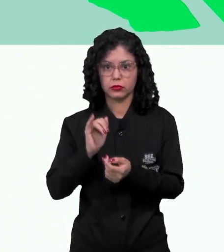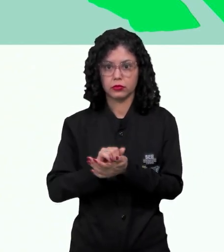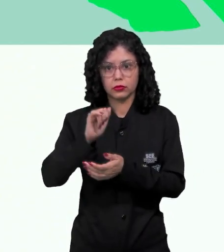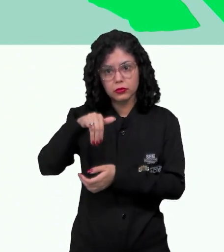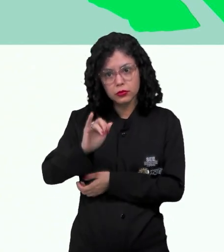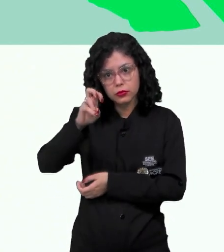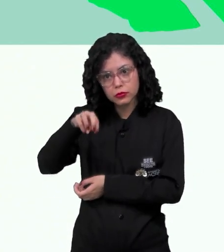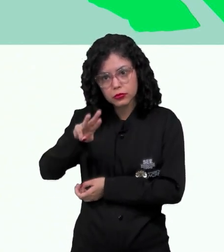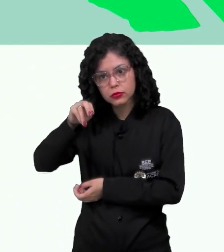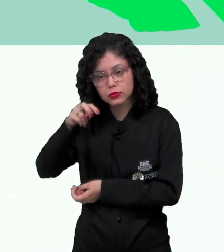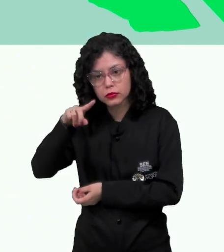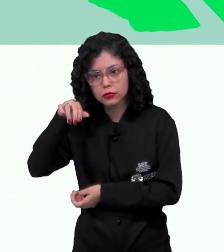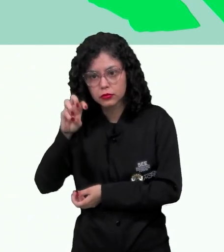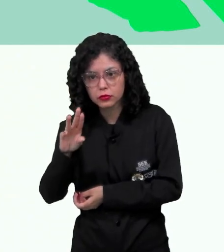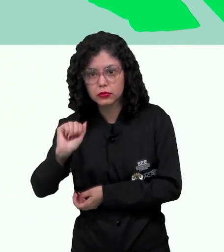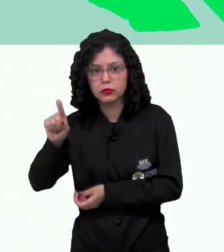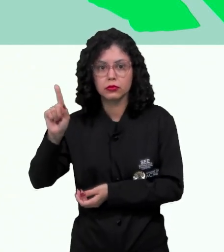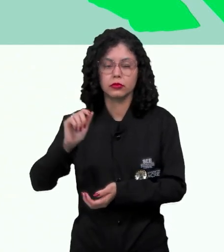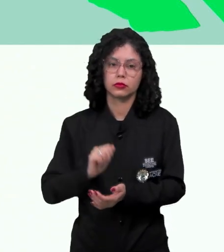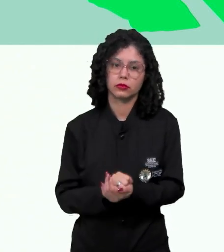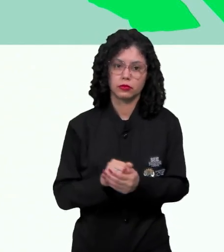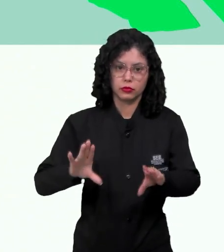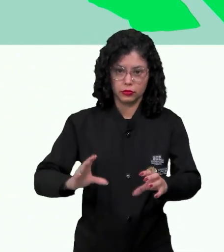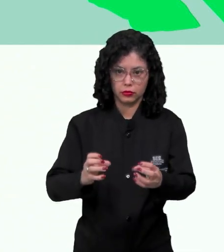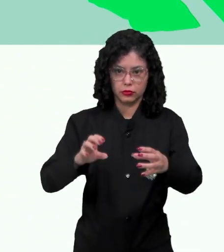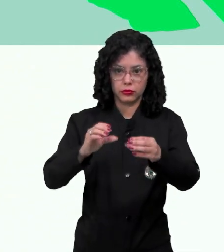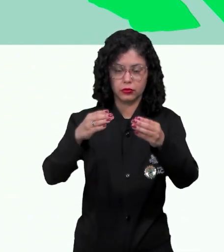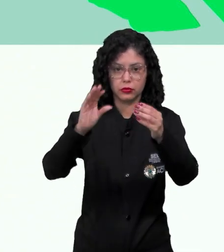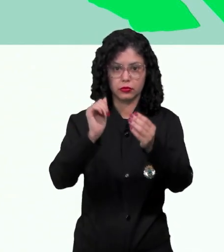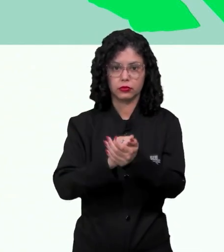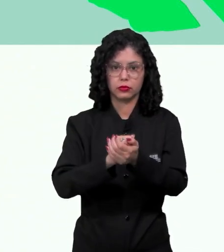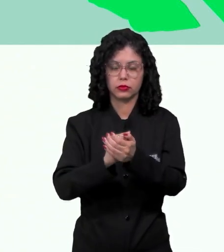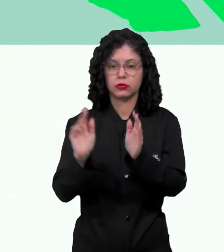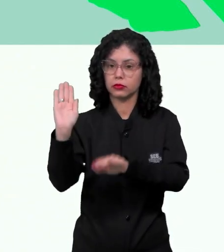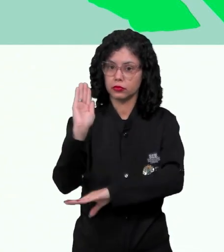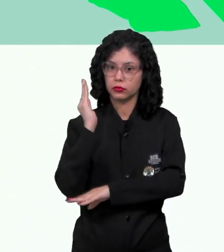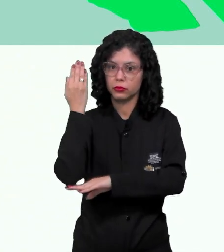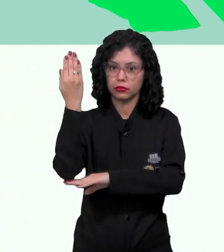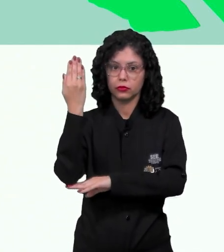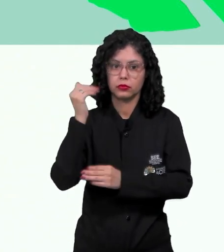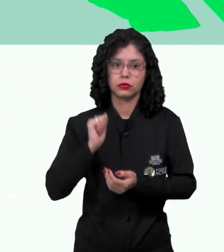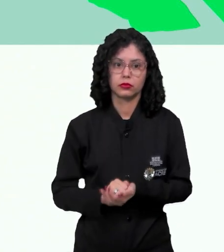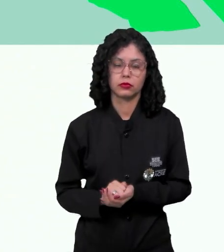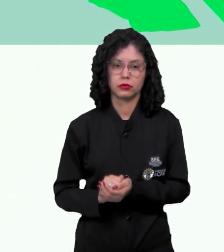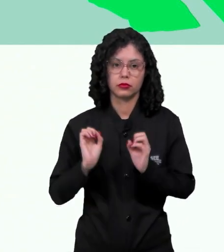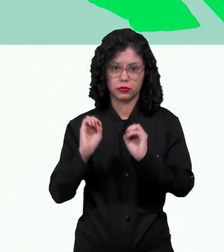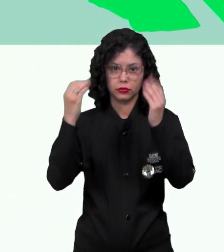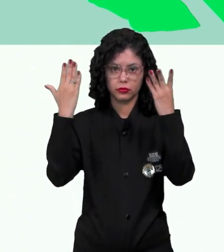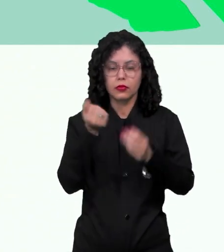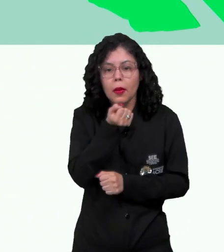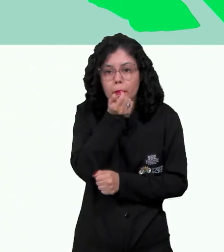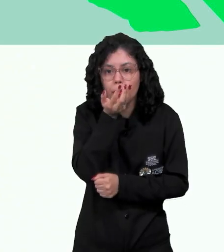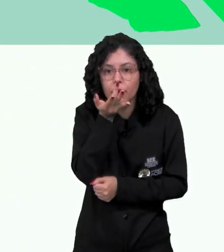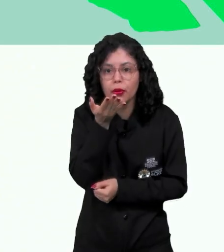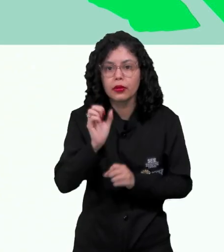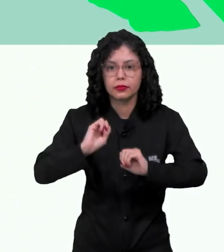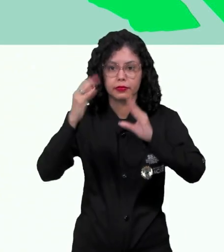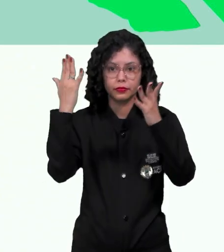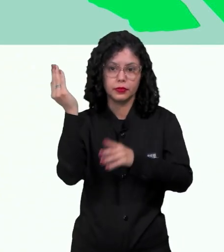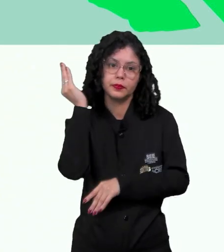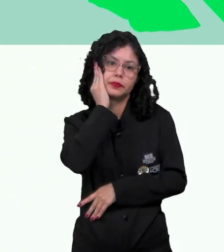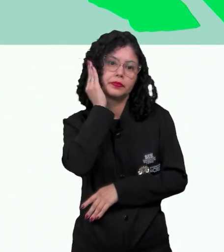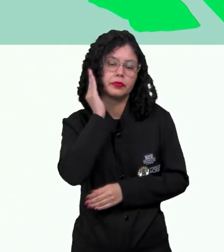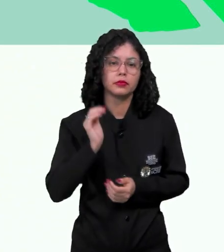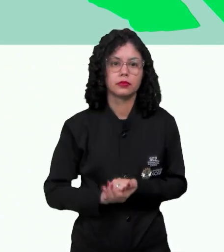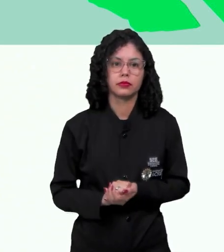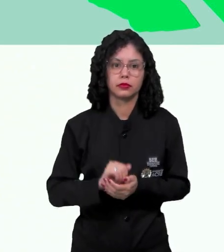Runicuí, Ianauá, artesanato em palha e madeira, temos o Festival da Farinha, Açaí